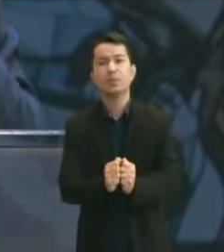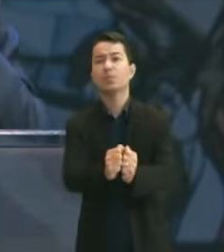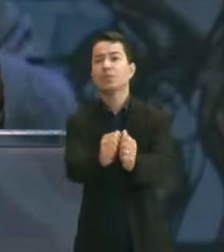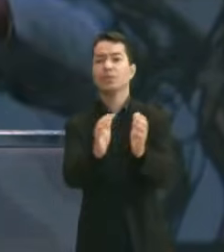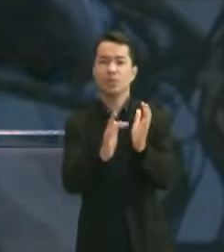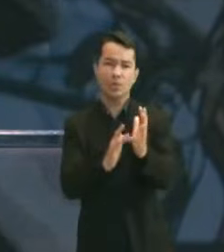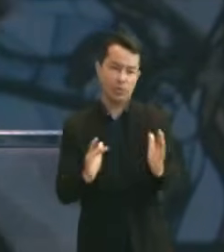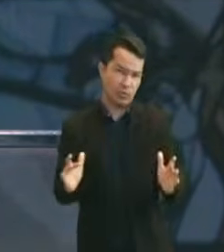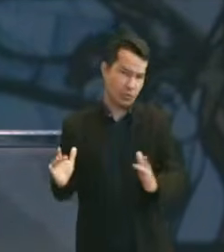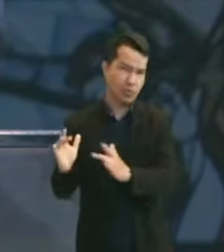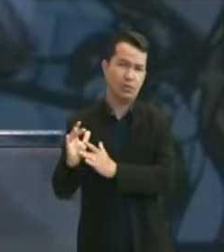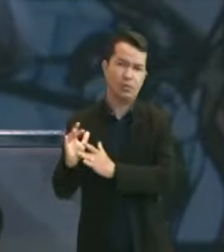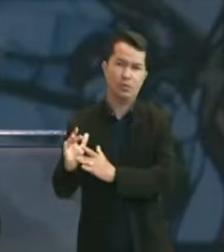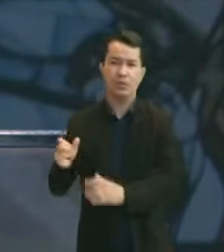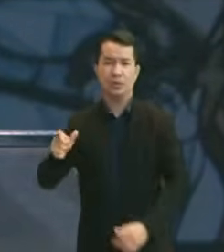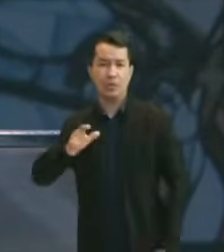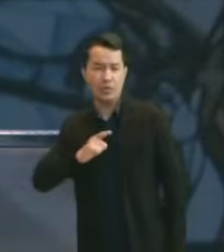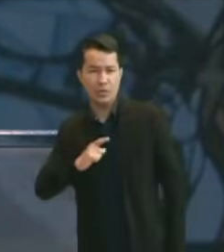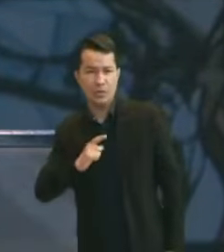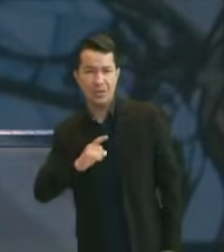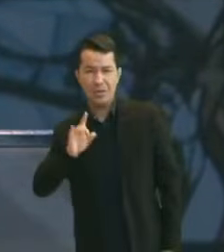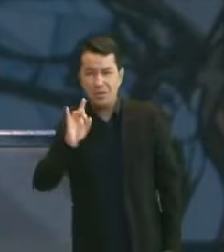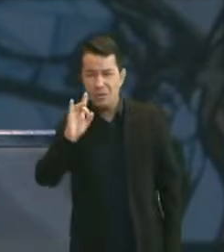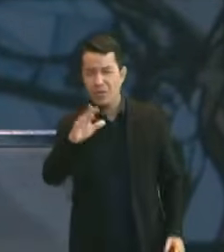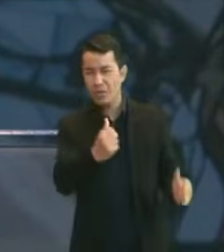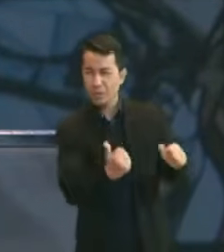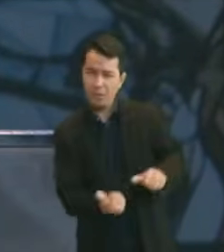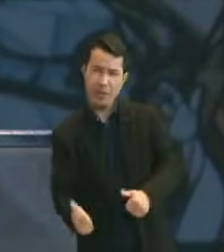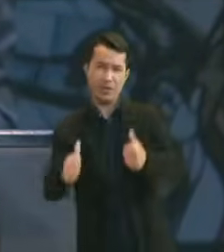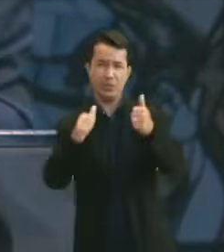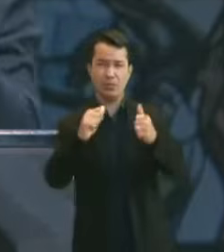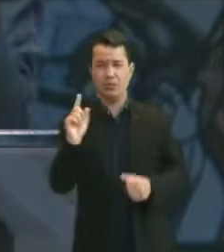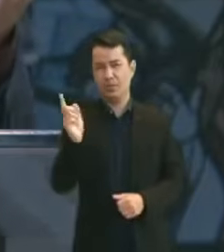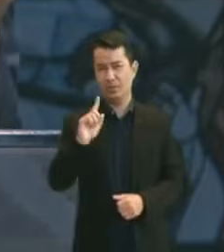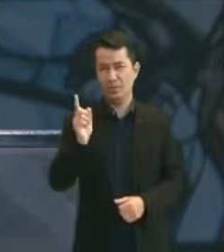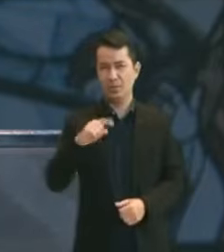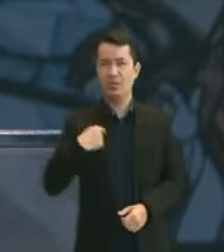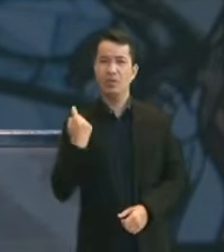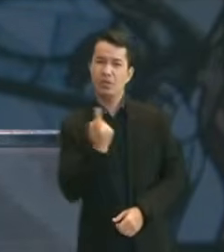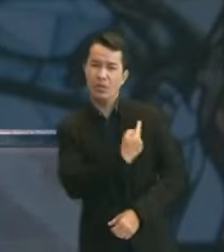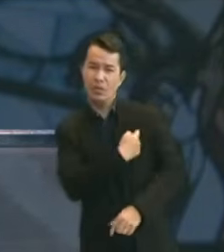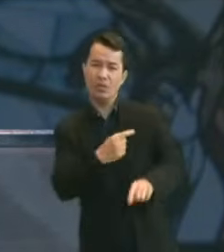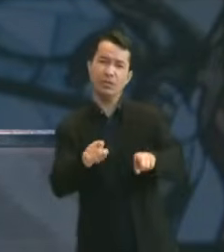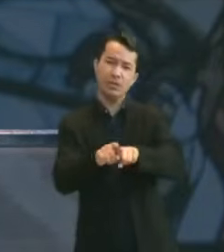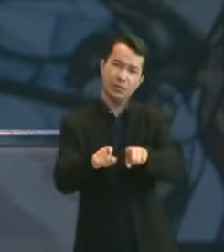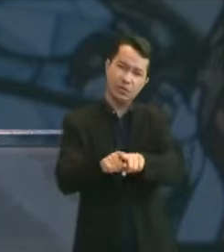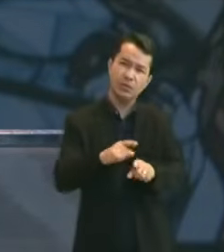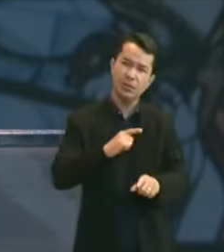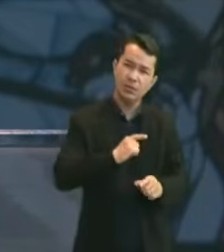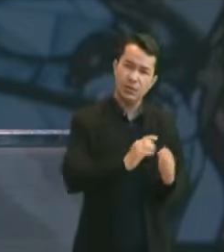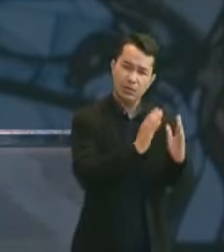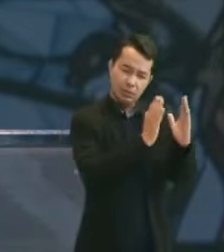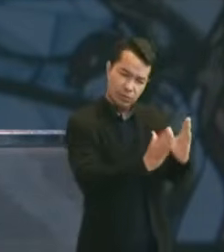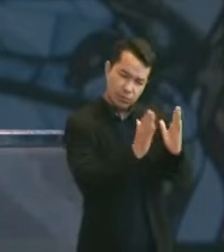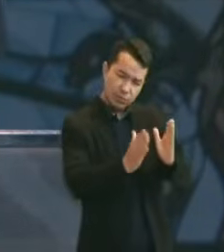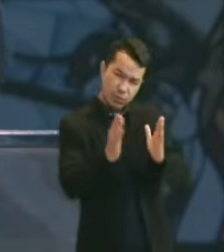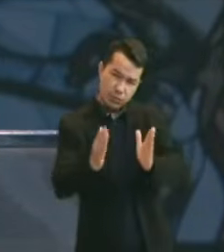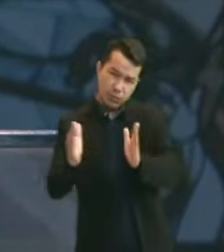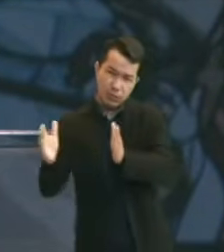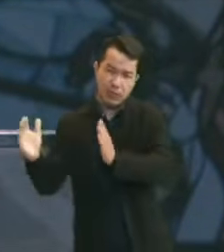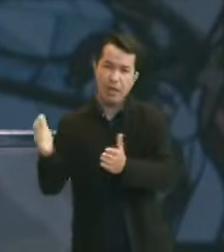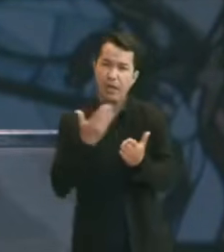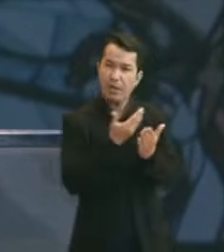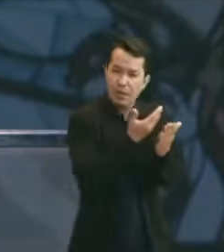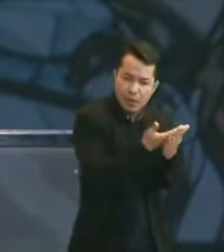Ele acompanha muito além da nossa caminhada do batismo. Você pode ver isso na nossa linha de ensino da igreja. Você pode ver que